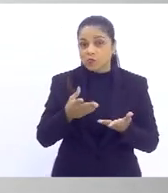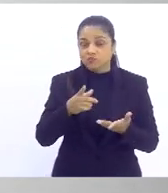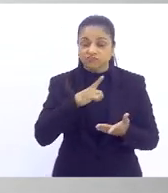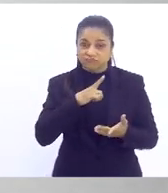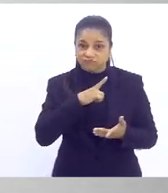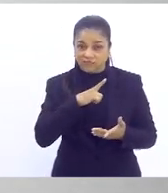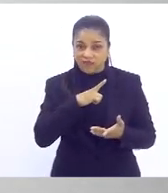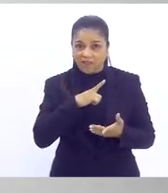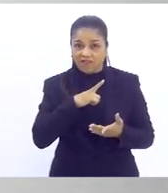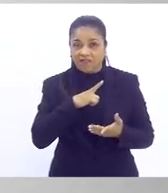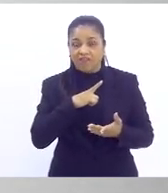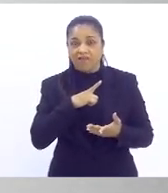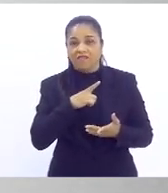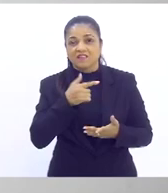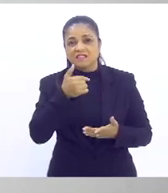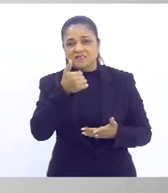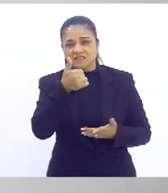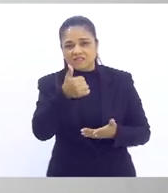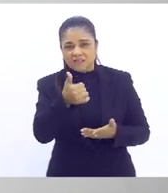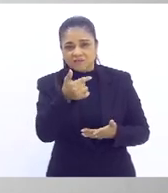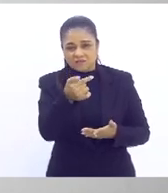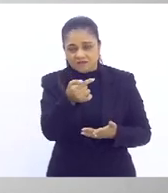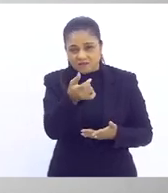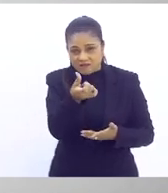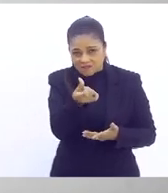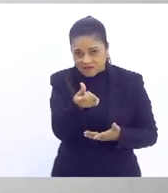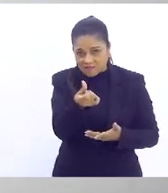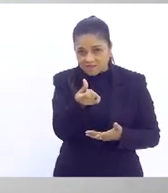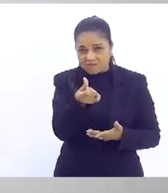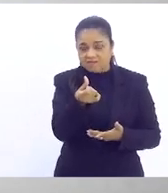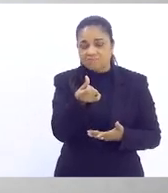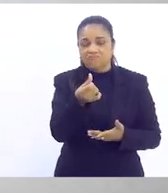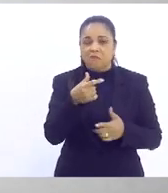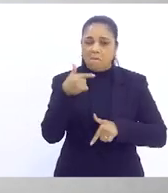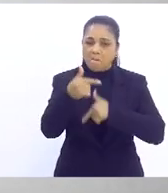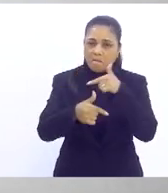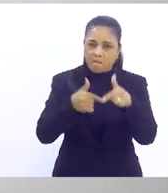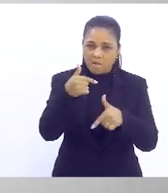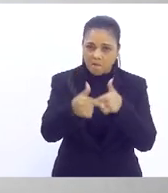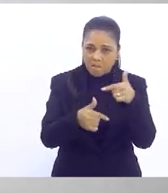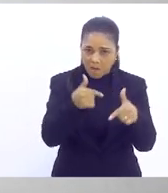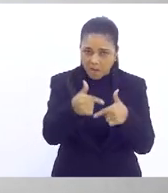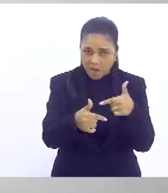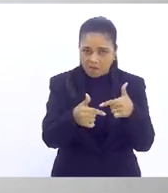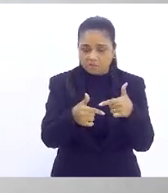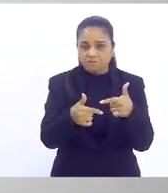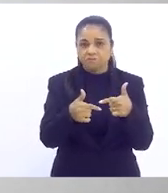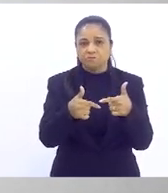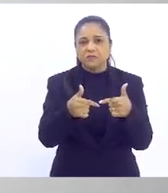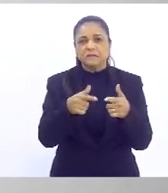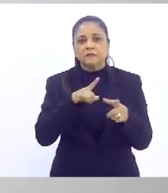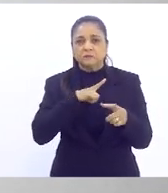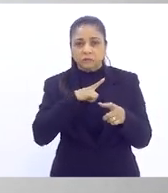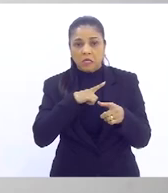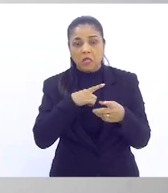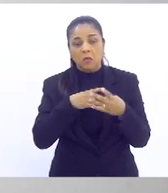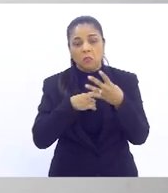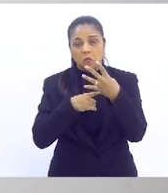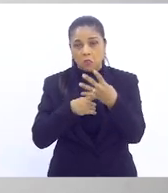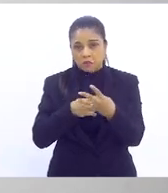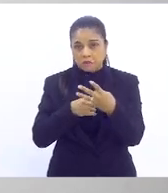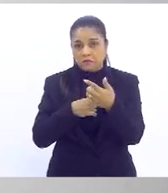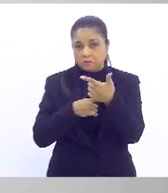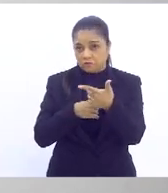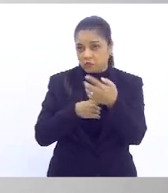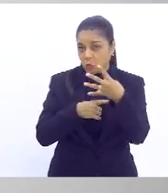teriam 176 ainda ativos então teriam 424 vagas